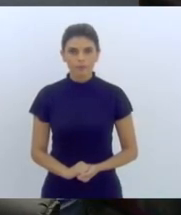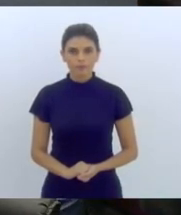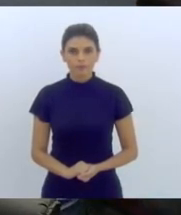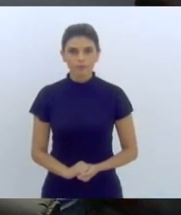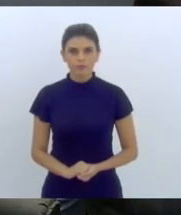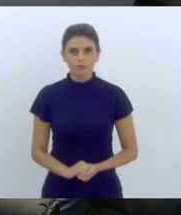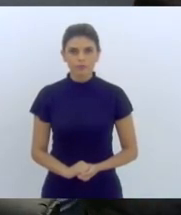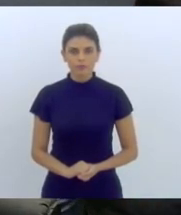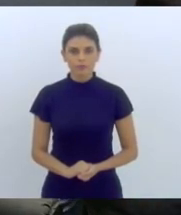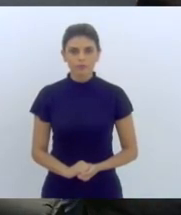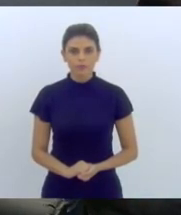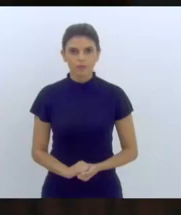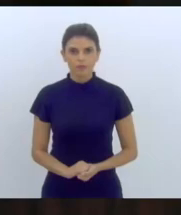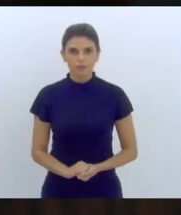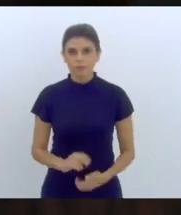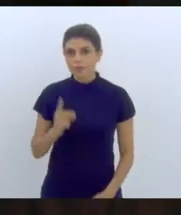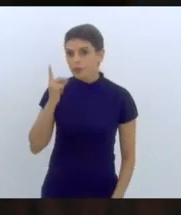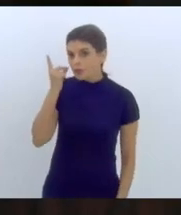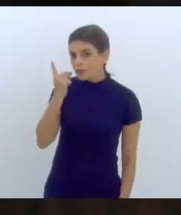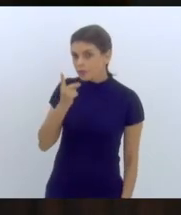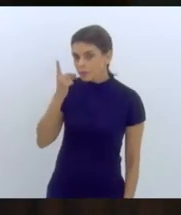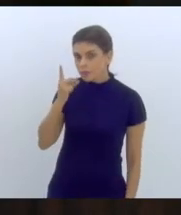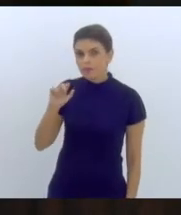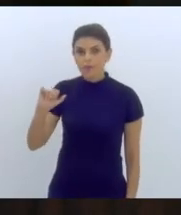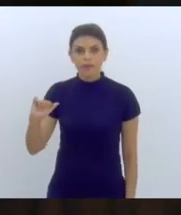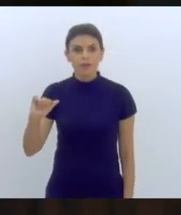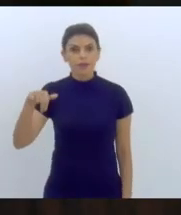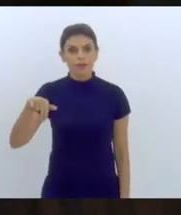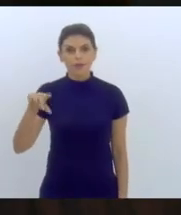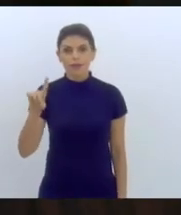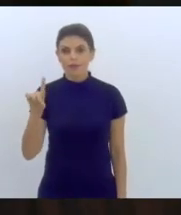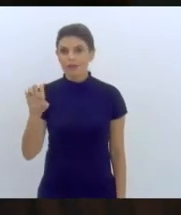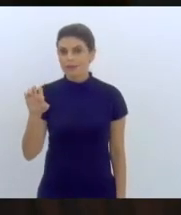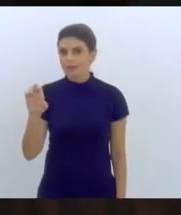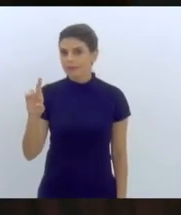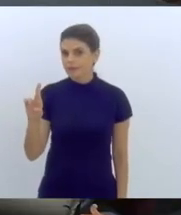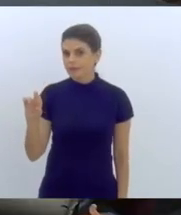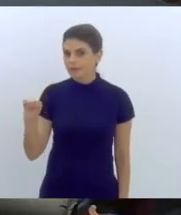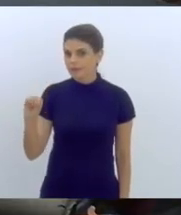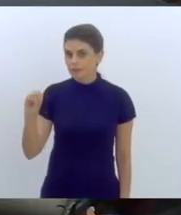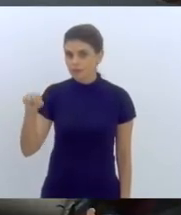aí. Deputado Anderson Moraes, por gentileza.